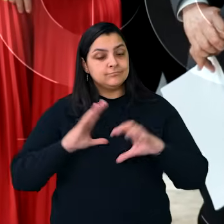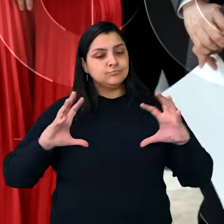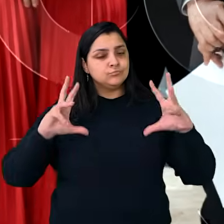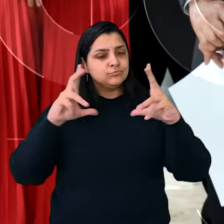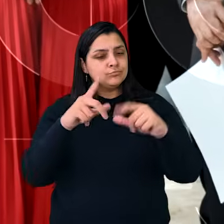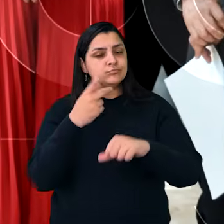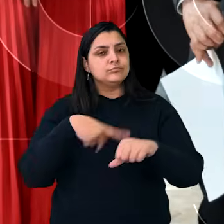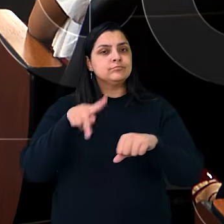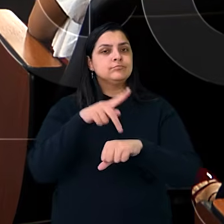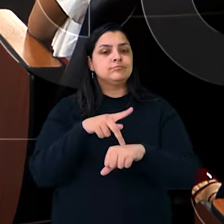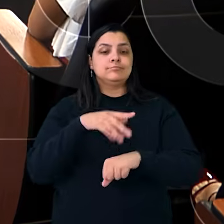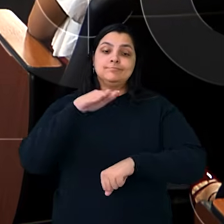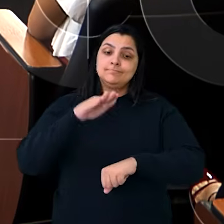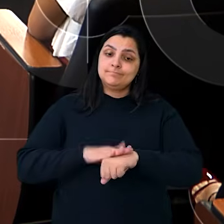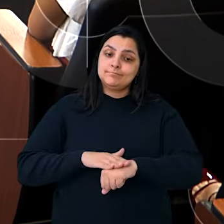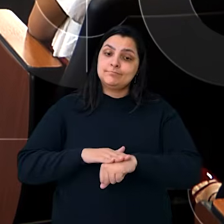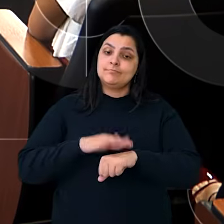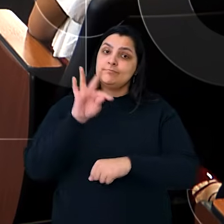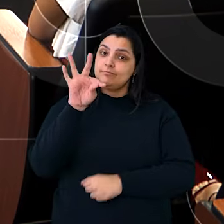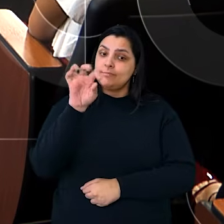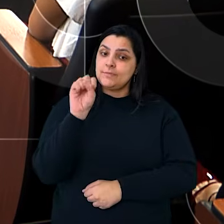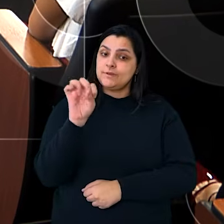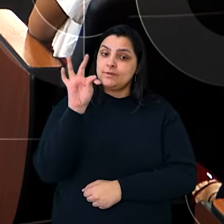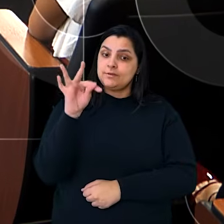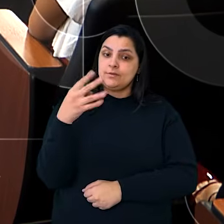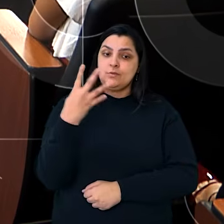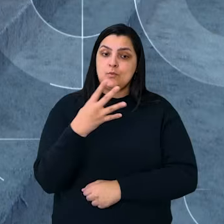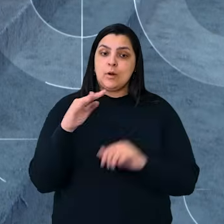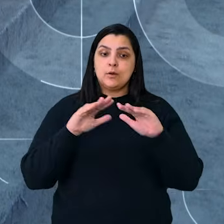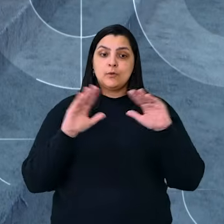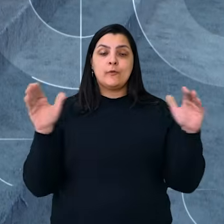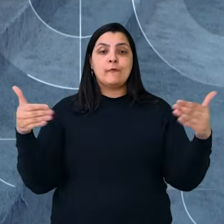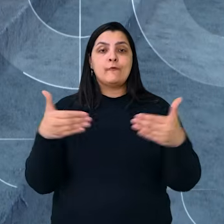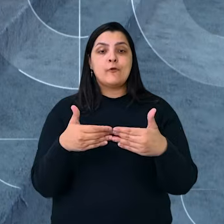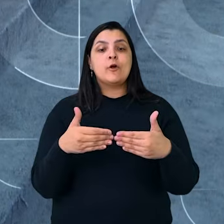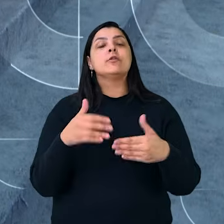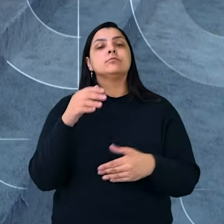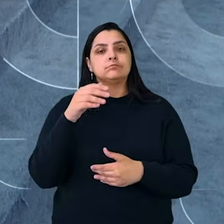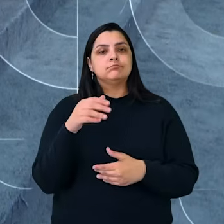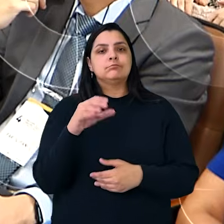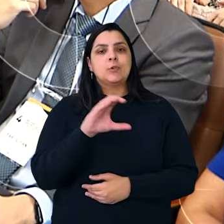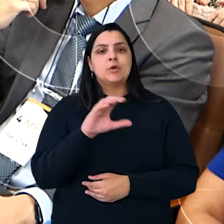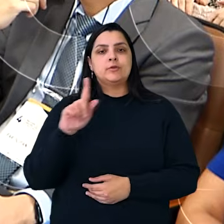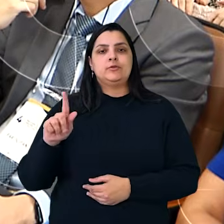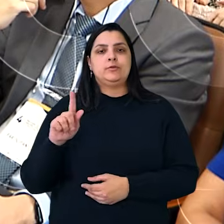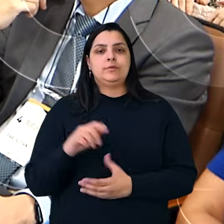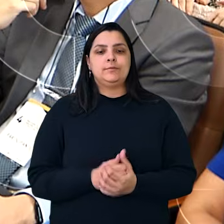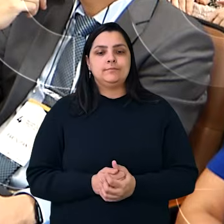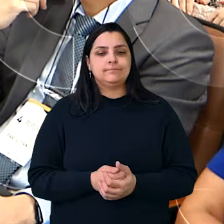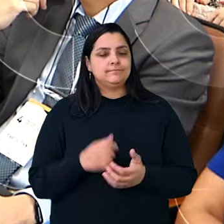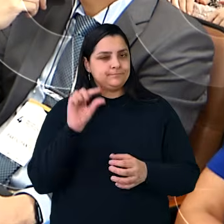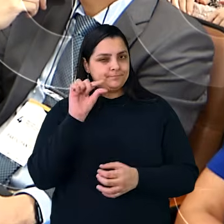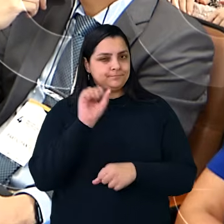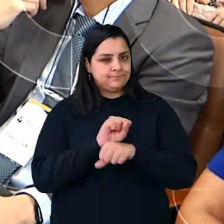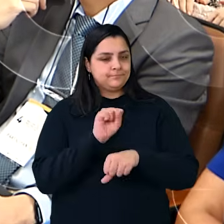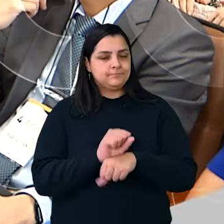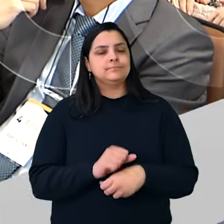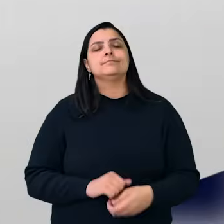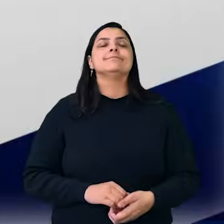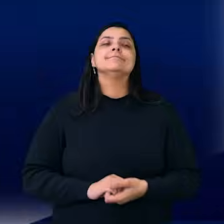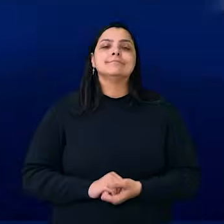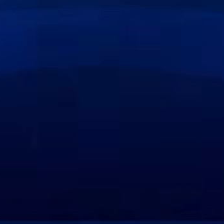desenvolvidas em todo o país, foi realizado no TST o 4º Fórum Nacional das Corregedorias. Os detalhes em